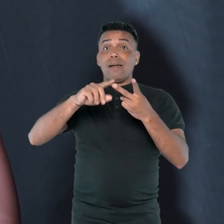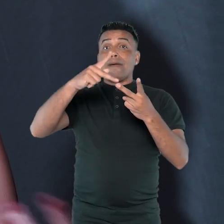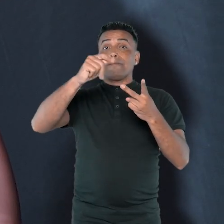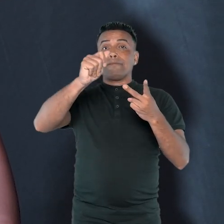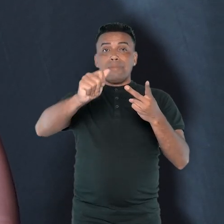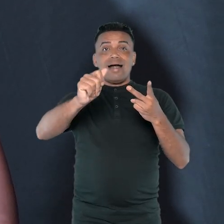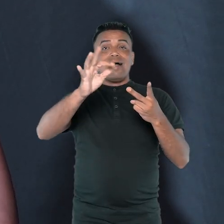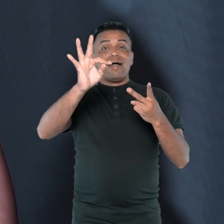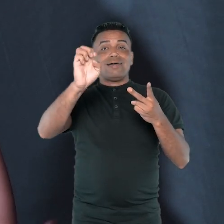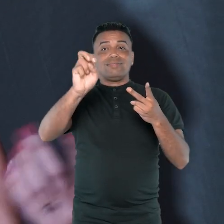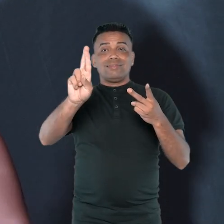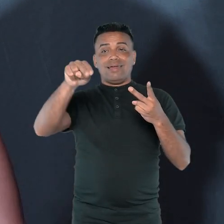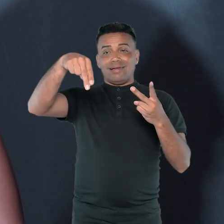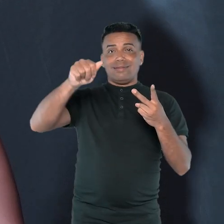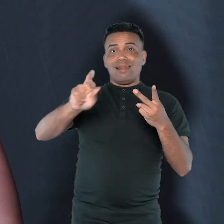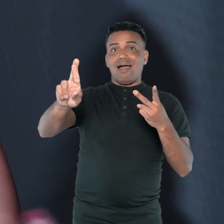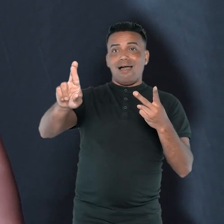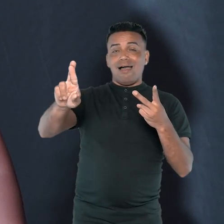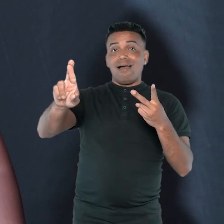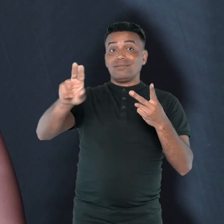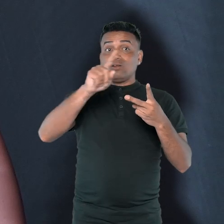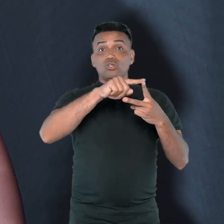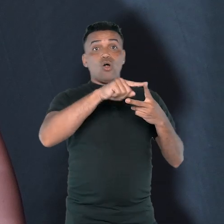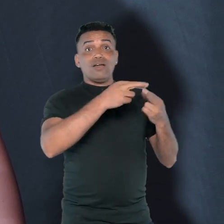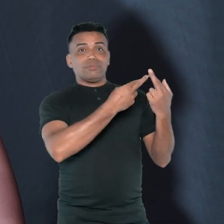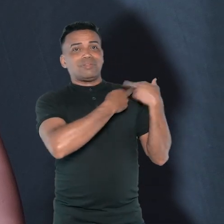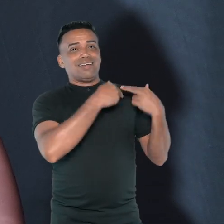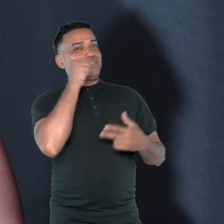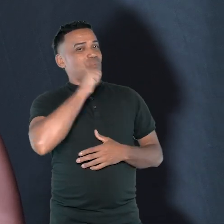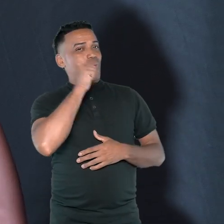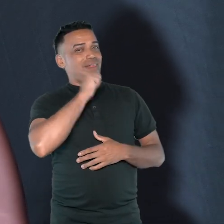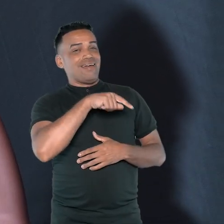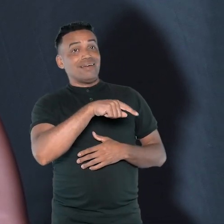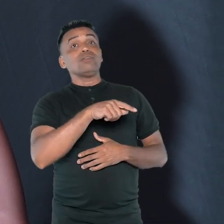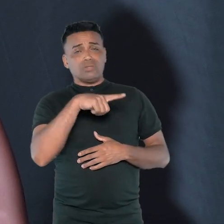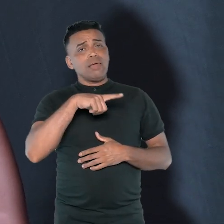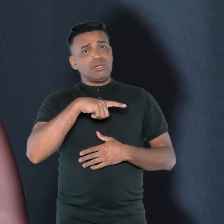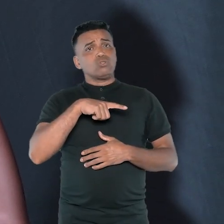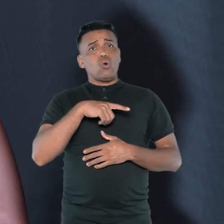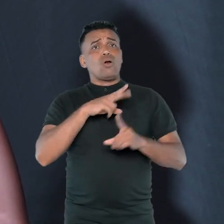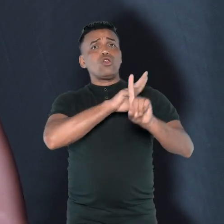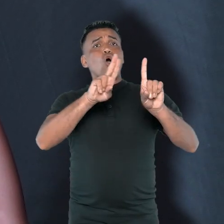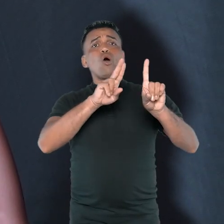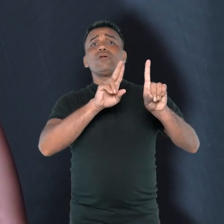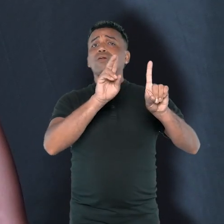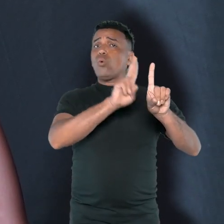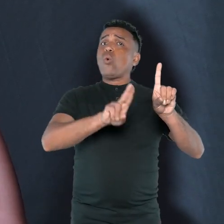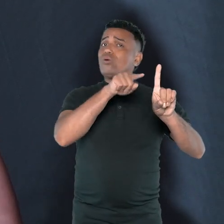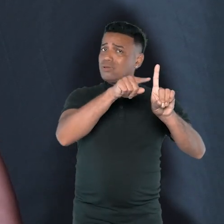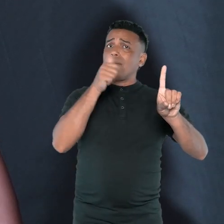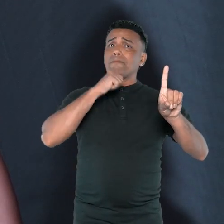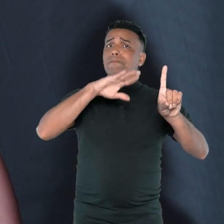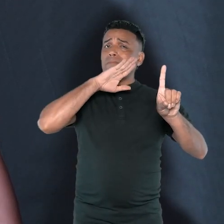não é só a questão da função materna, né, e da lida com as crianças. Existe alguém também que se nomeia diante dessa criança como